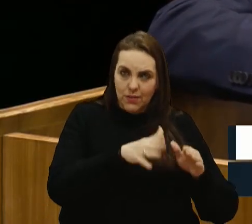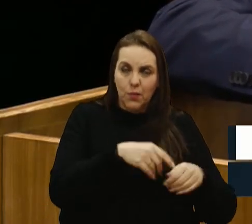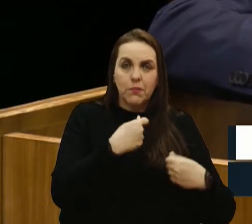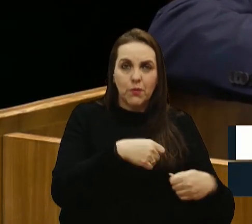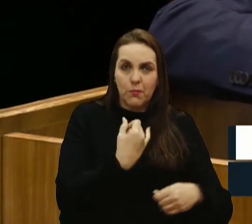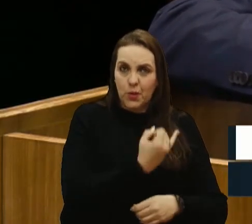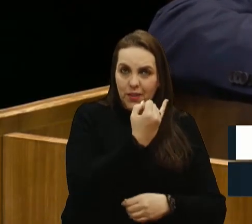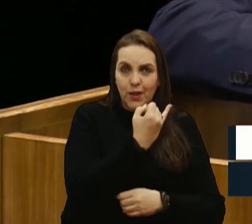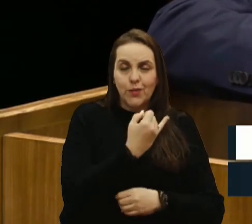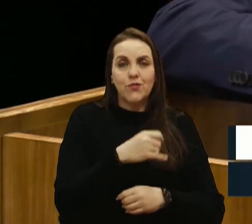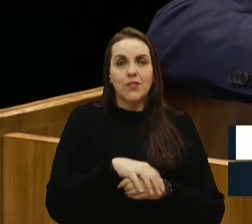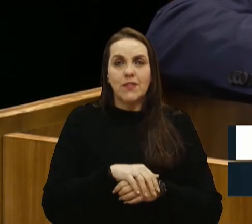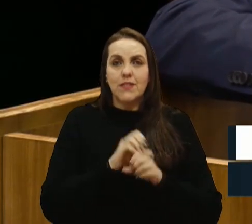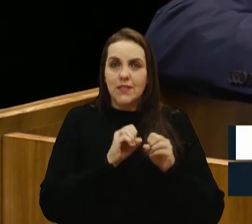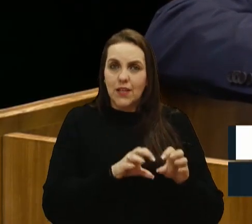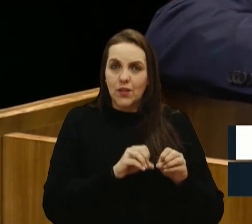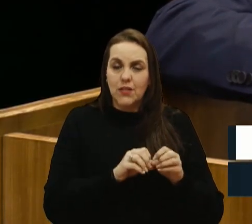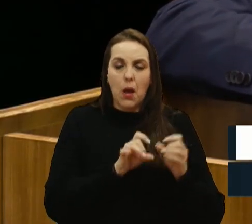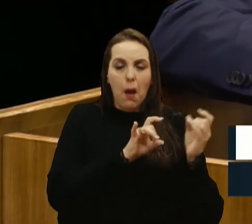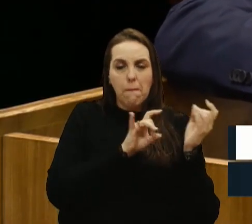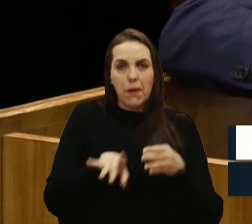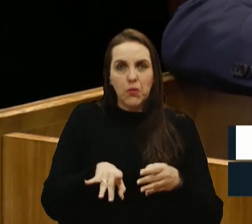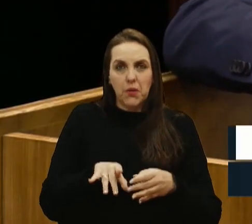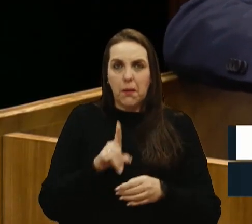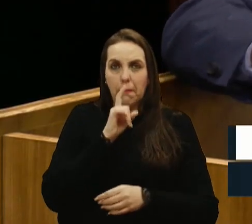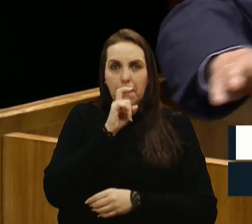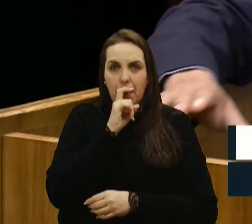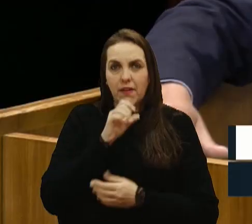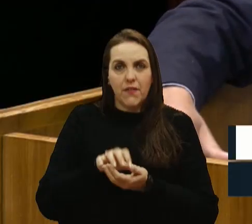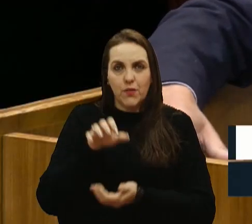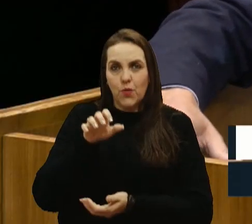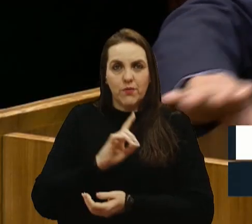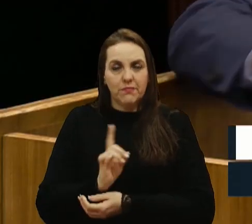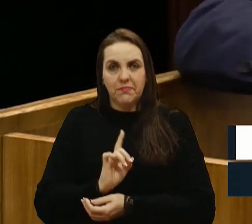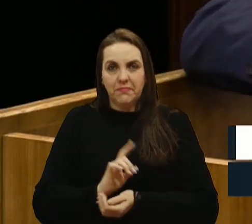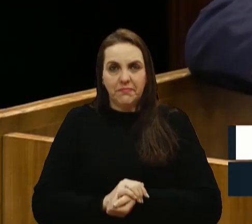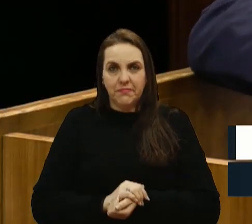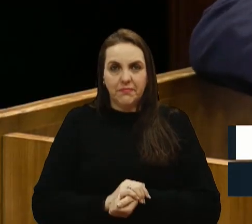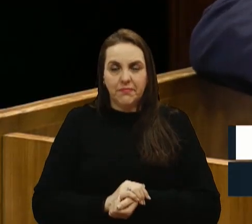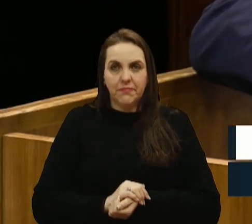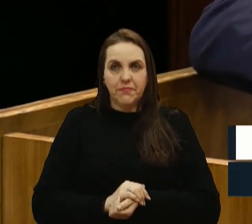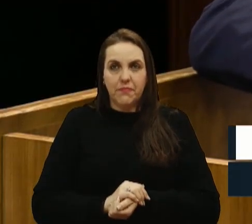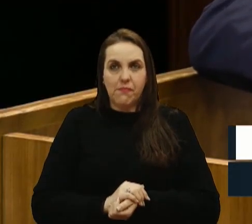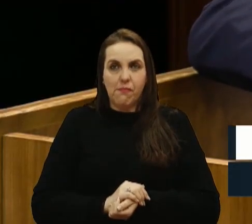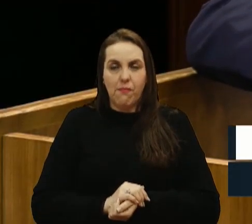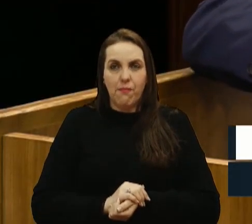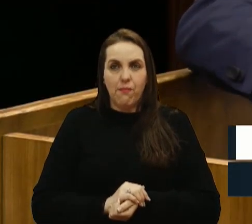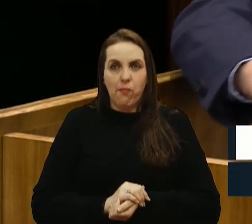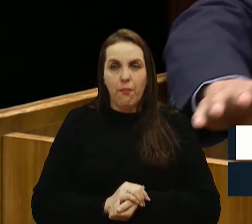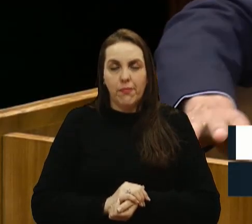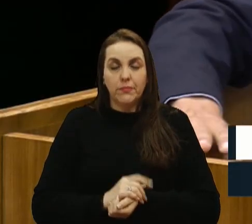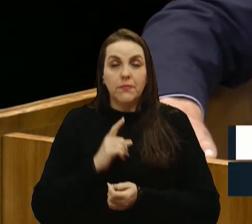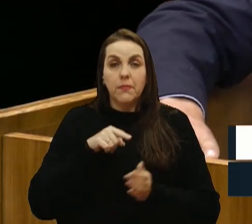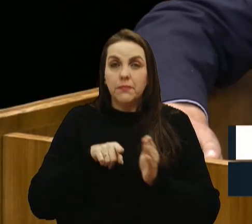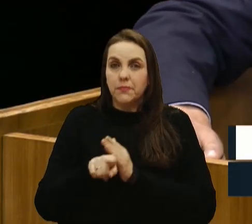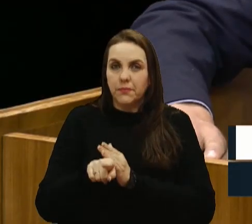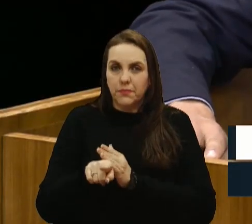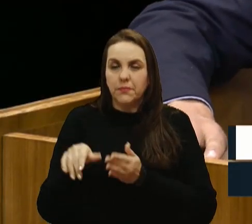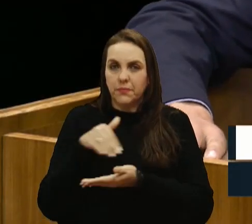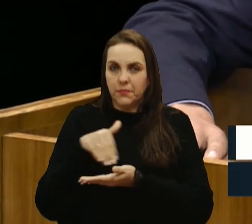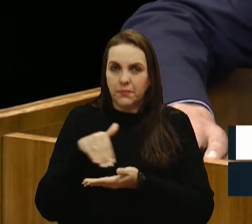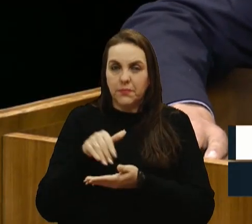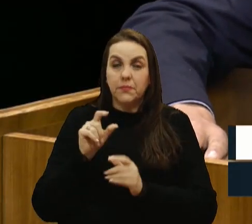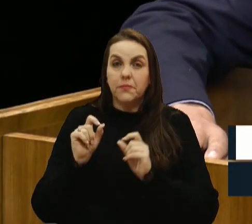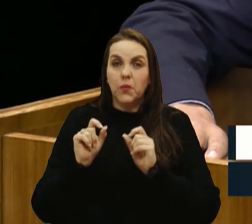vão abandonar os pais quando ficar velho e não vai ter esse problema de idosos sem ter onde morar. Então, mas a minha pergunta para o senhor é a